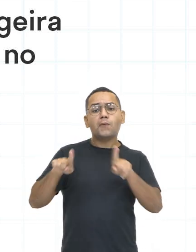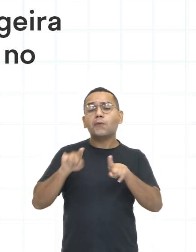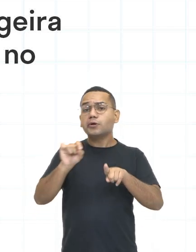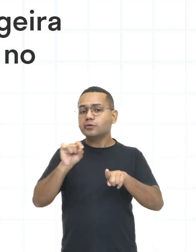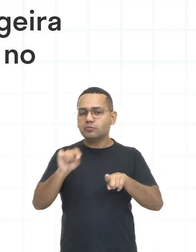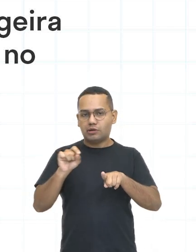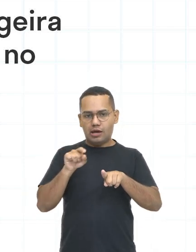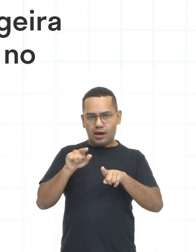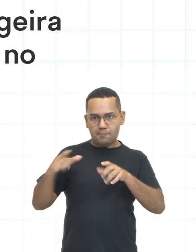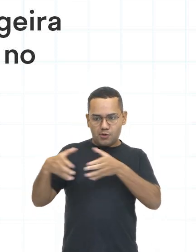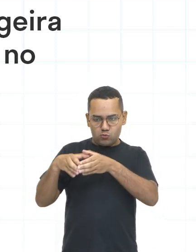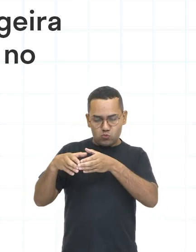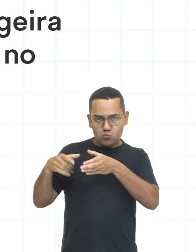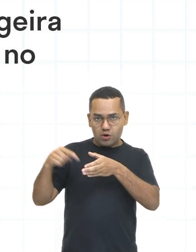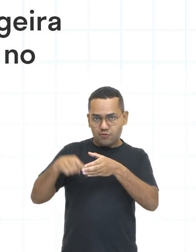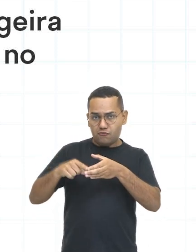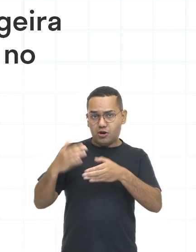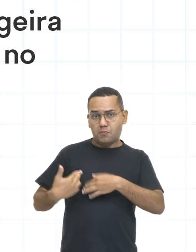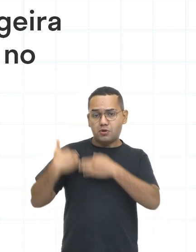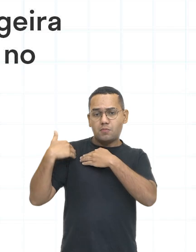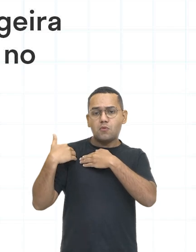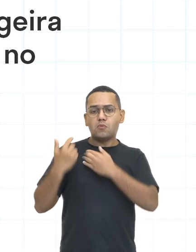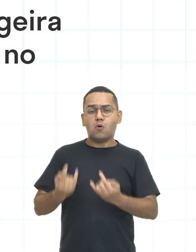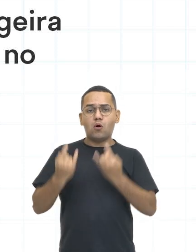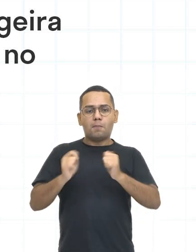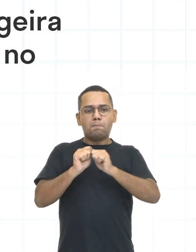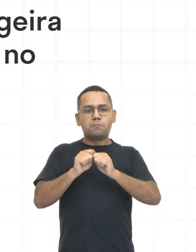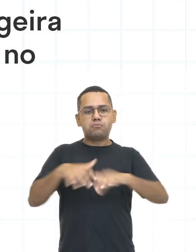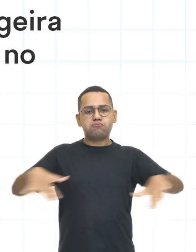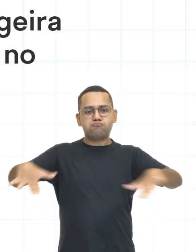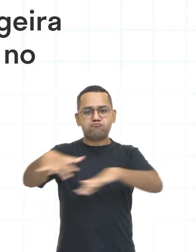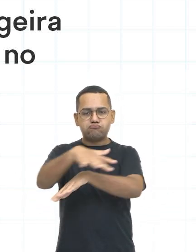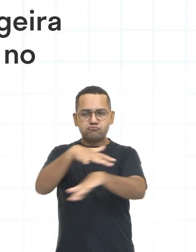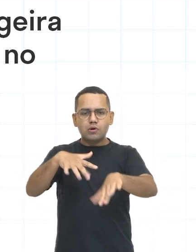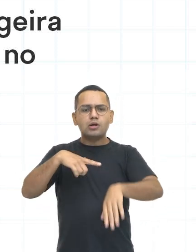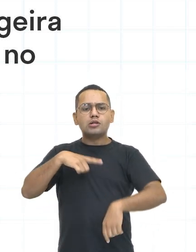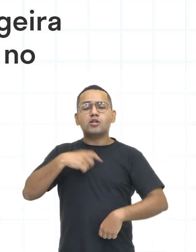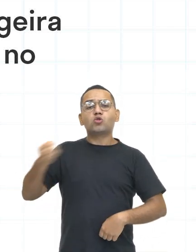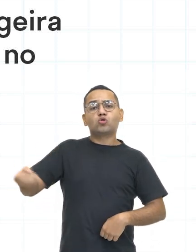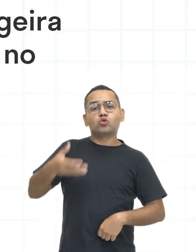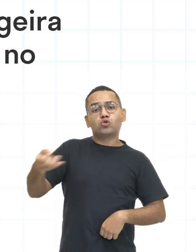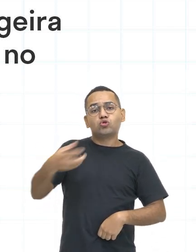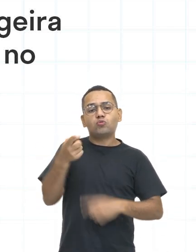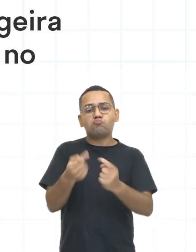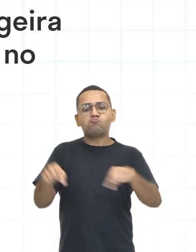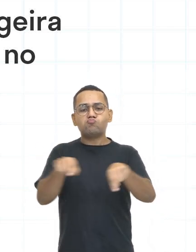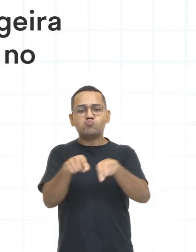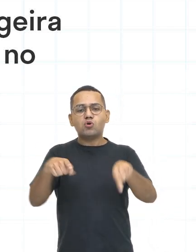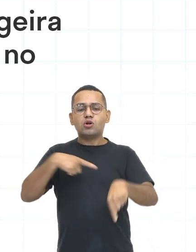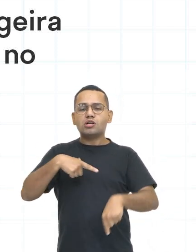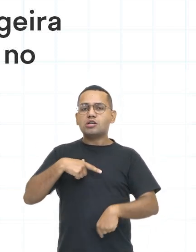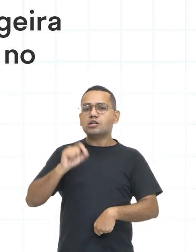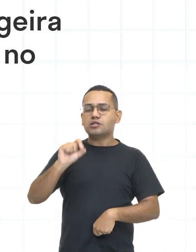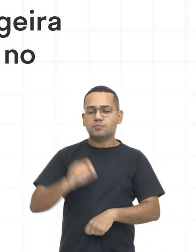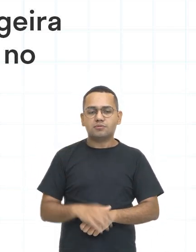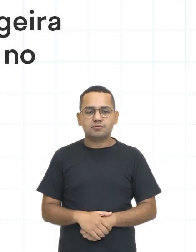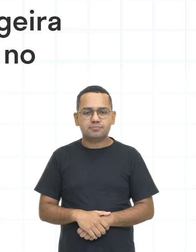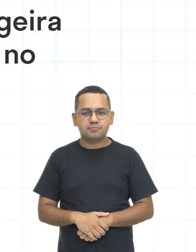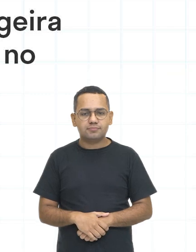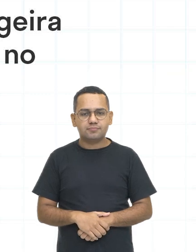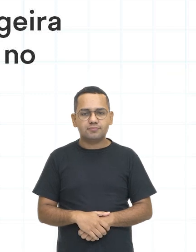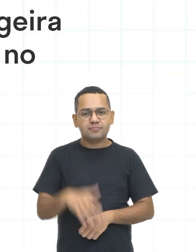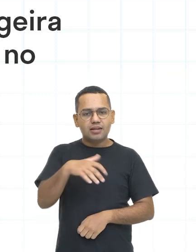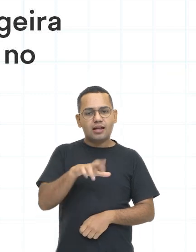no Brasil, o que acabou levando a inovações musicais ainda mais radicais, como o surgimento